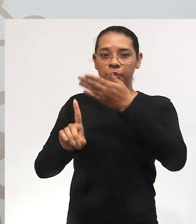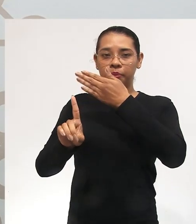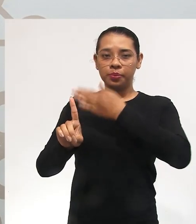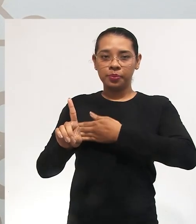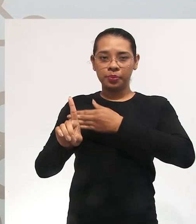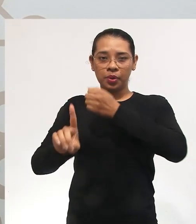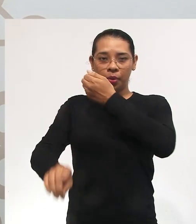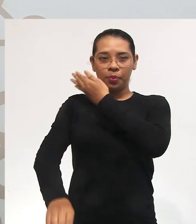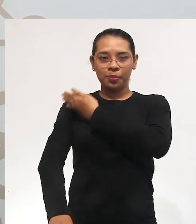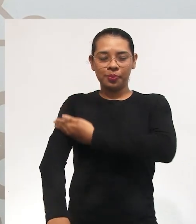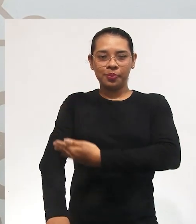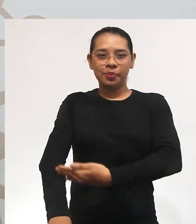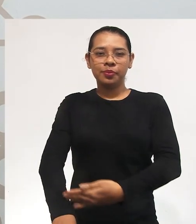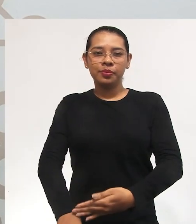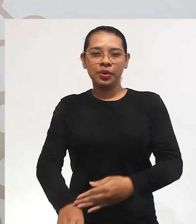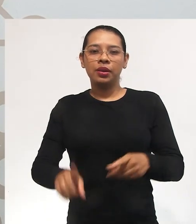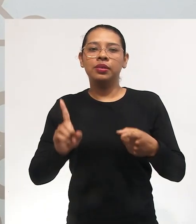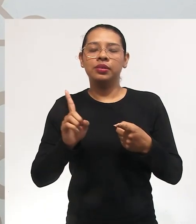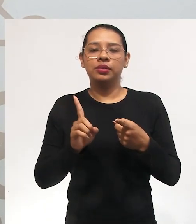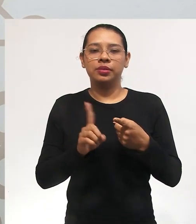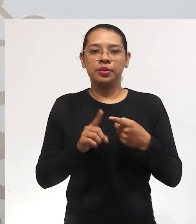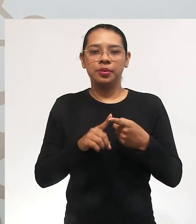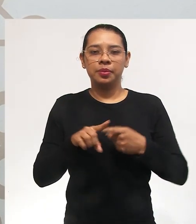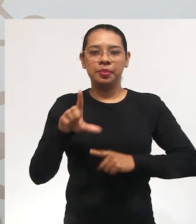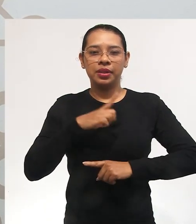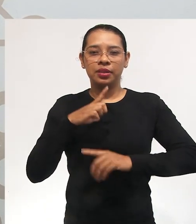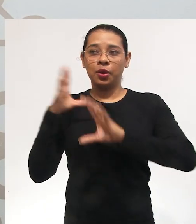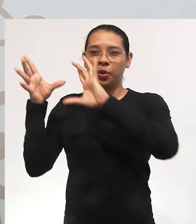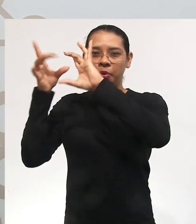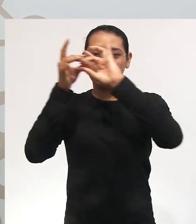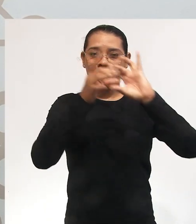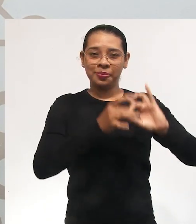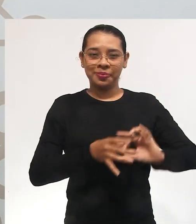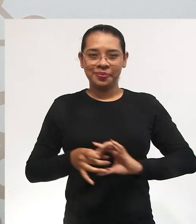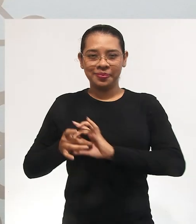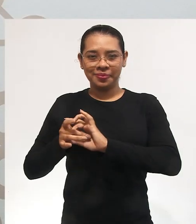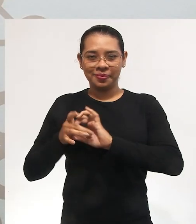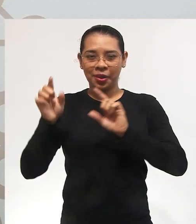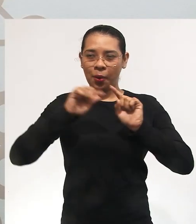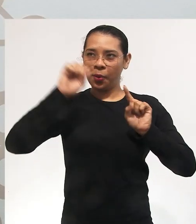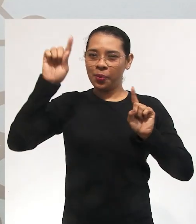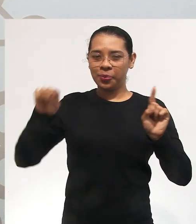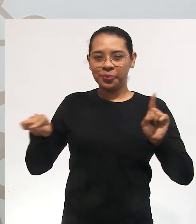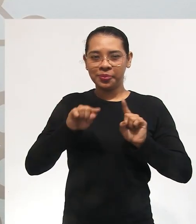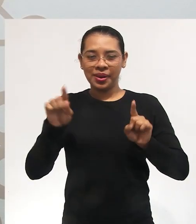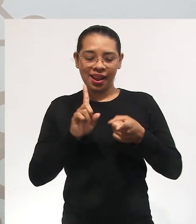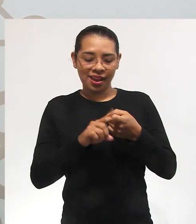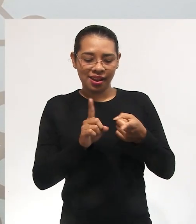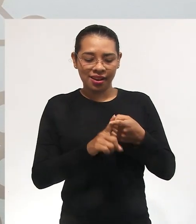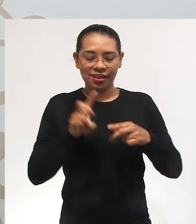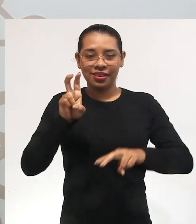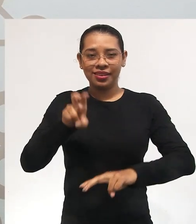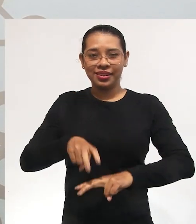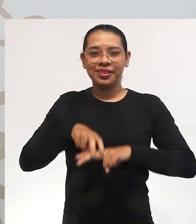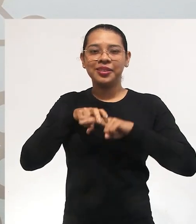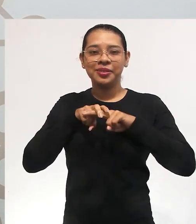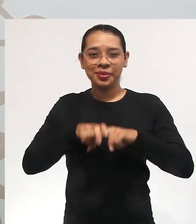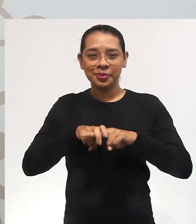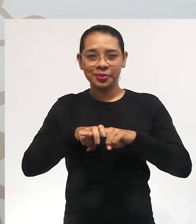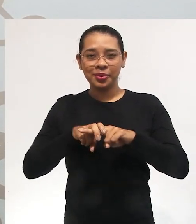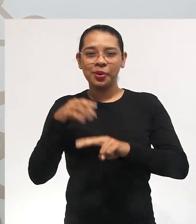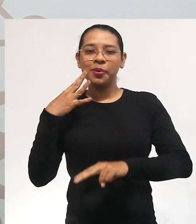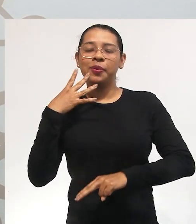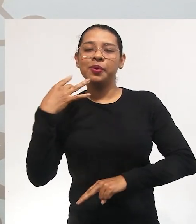com umas conexões. E eu estou sentada numa poltrona vermelha e não estou